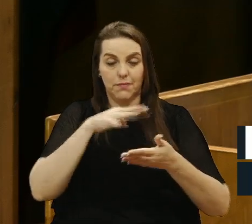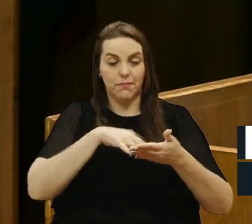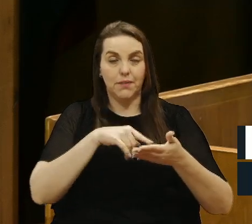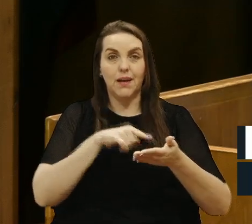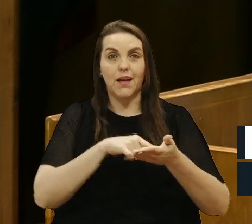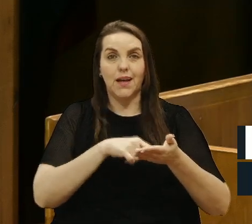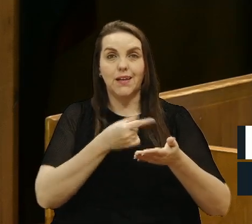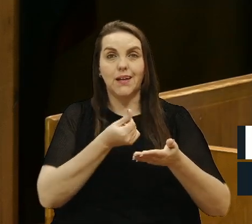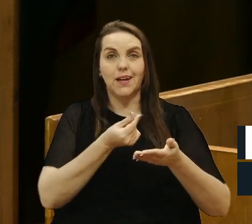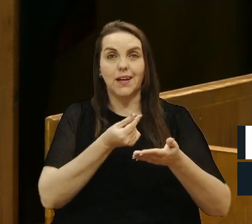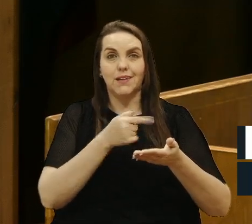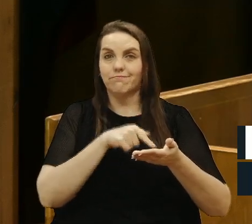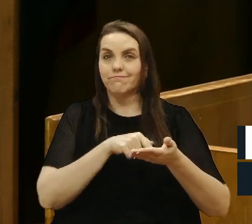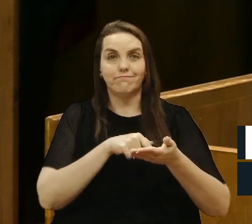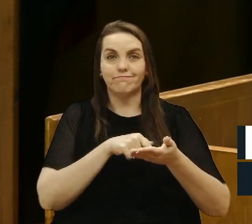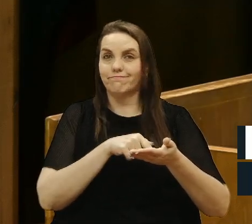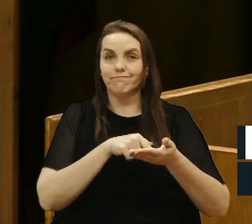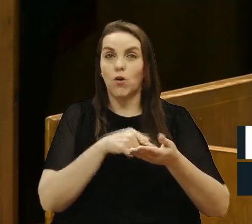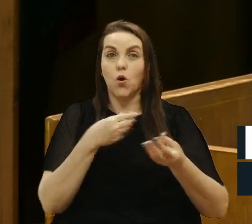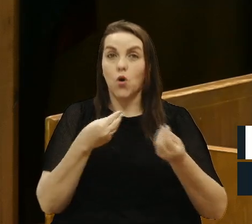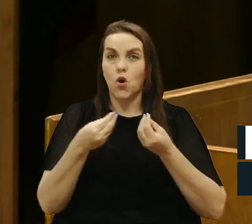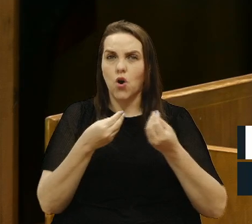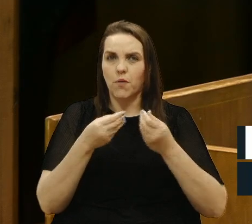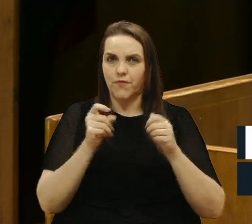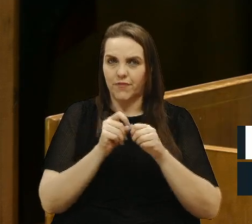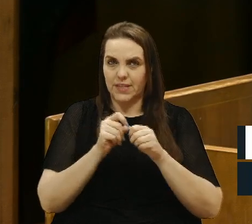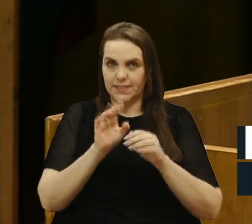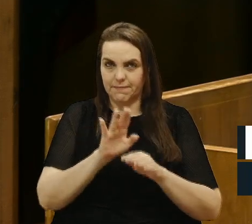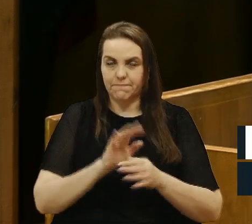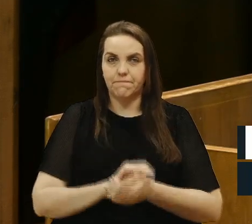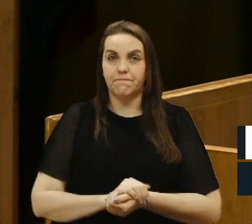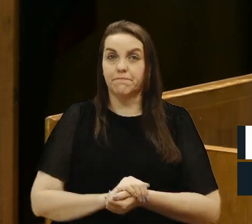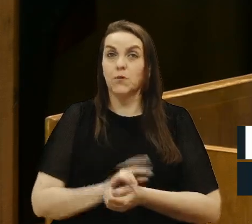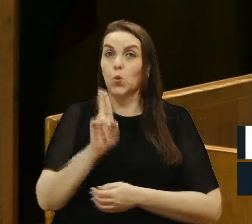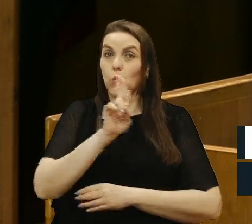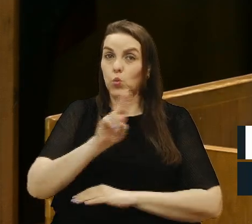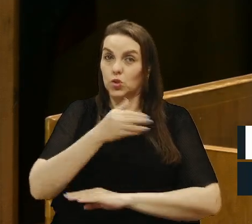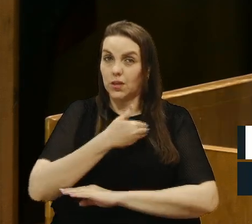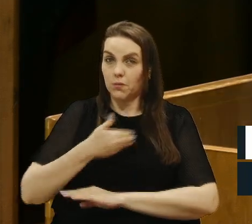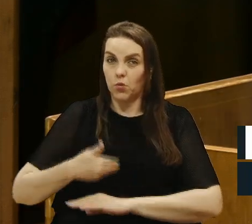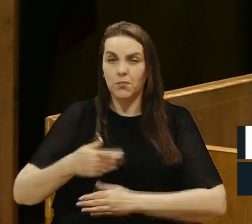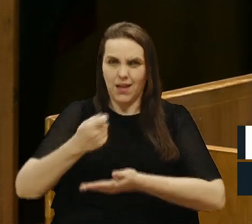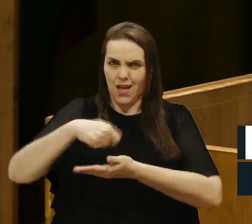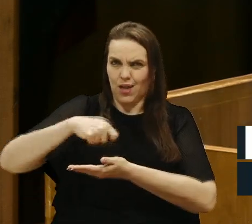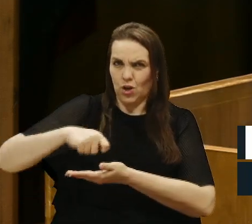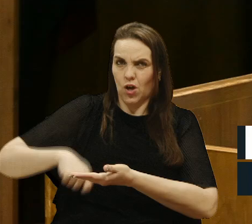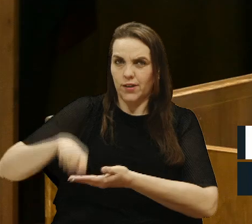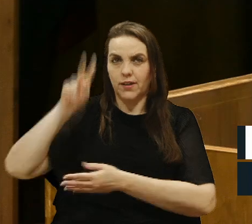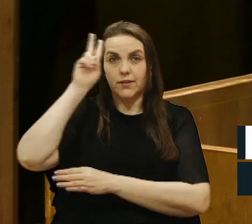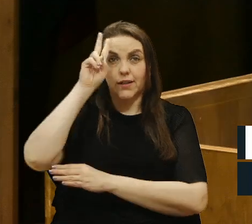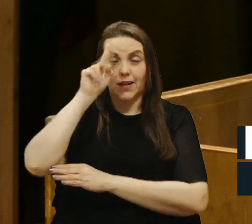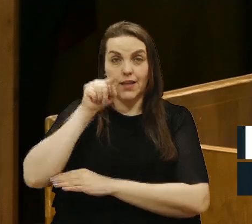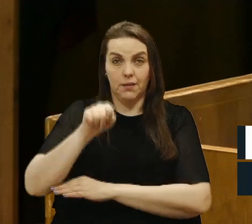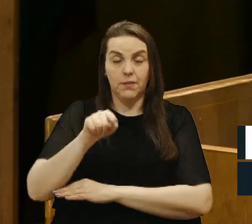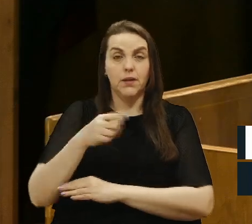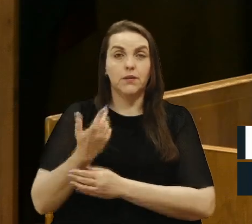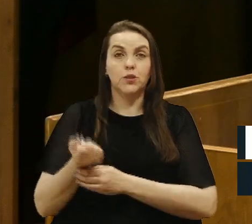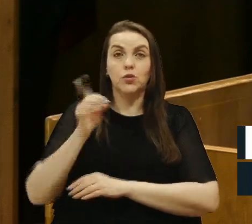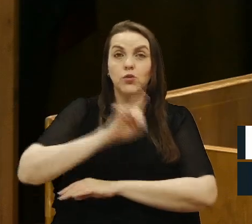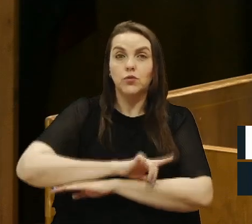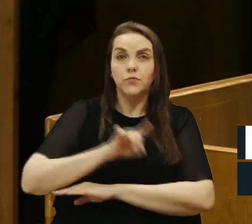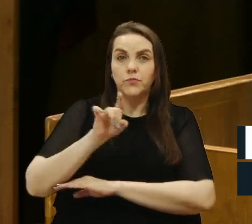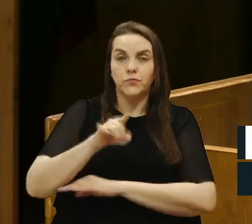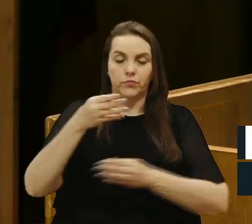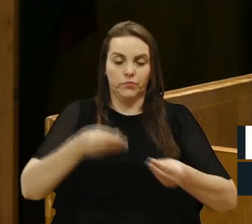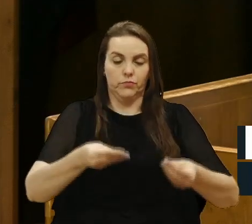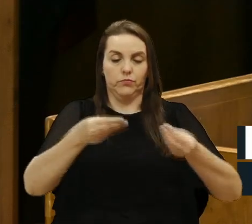conta. Como é que você tem que fazer? Tá? Utilidade pública. Anotem isso e lembre-se. No dia que vocês